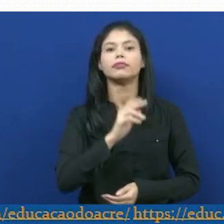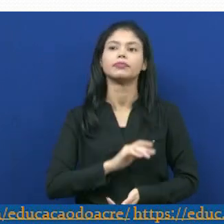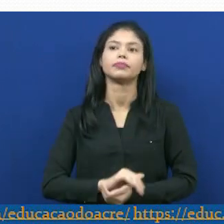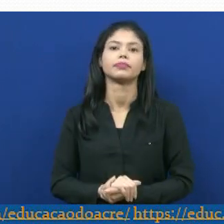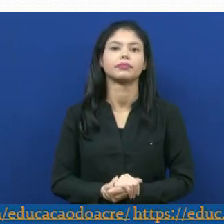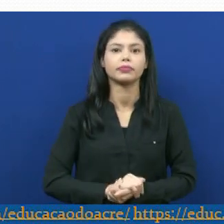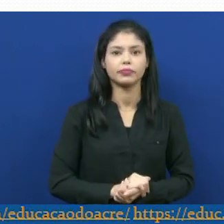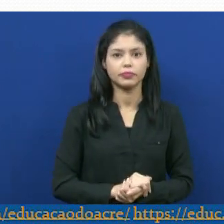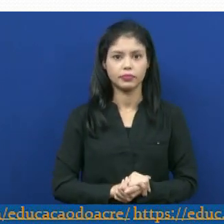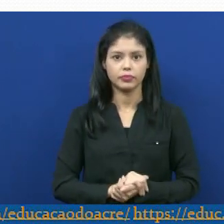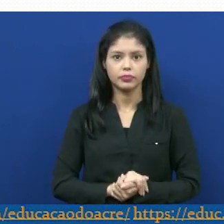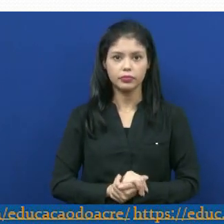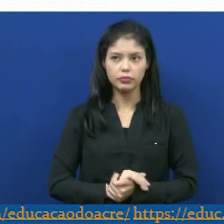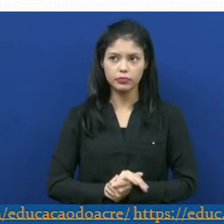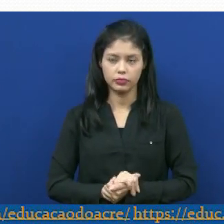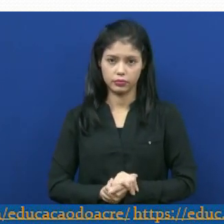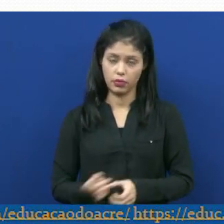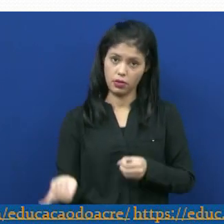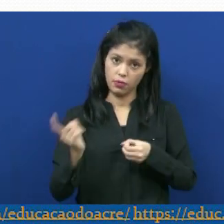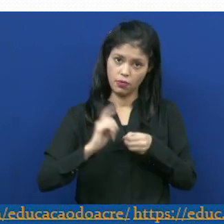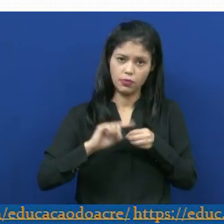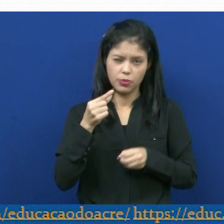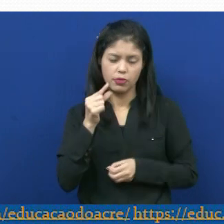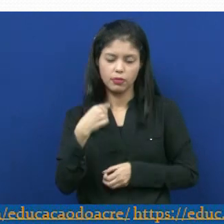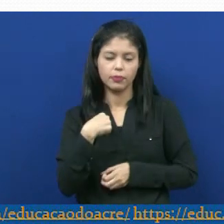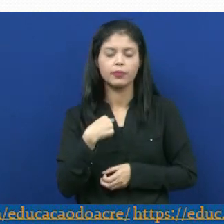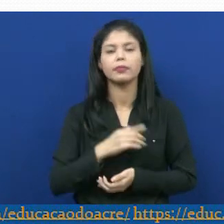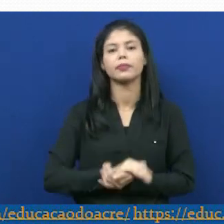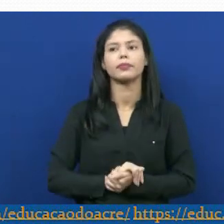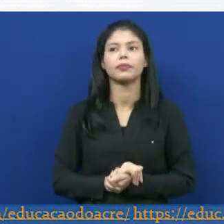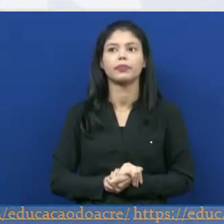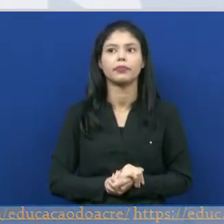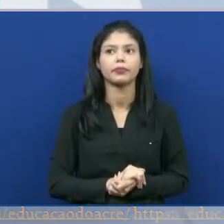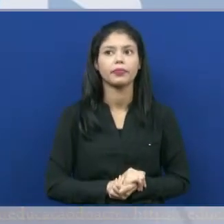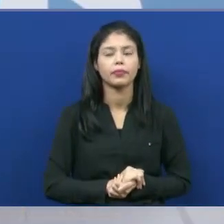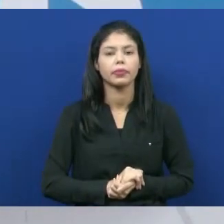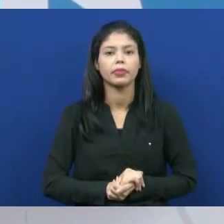sucessivamente. Agora volta um pouquinho aqui comigo.